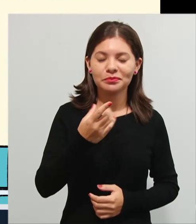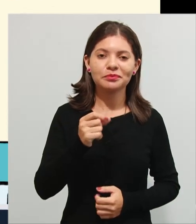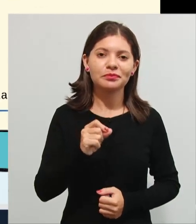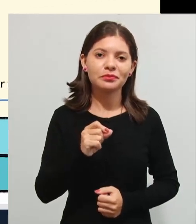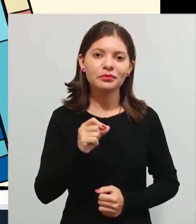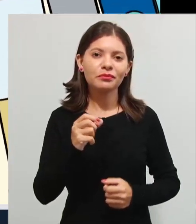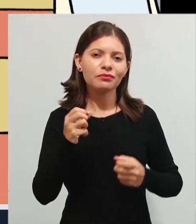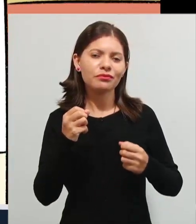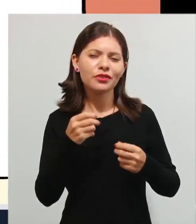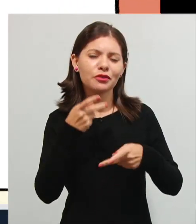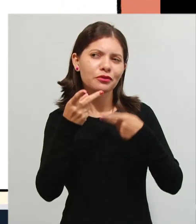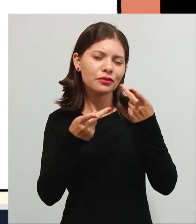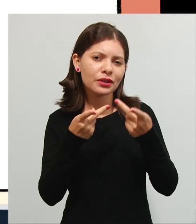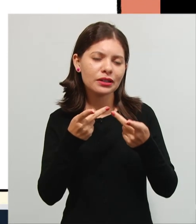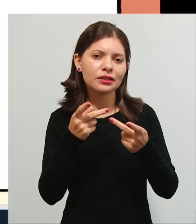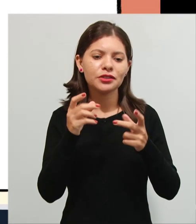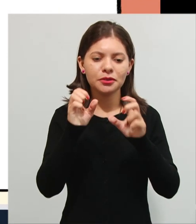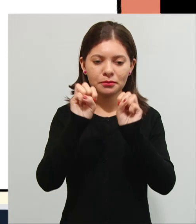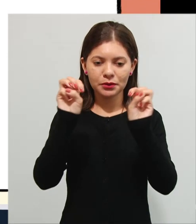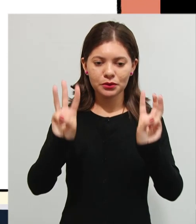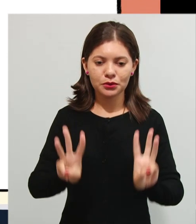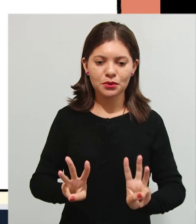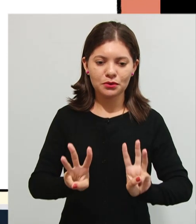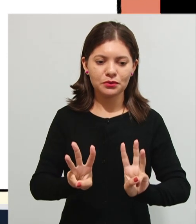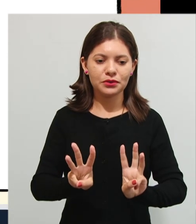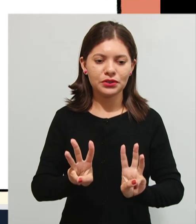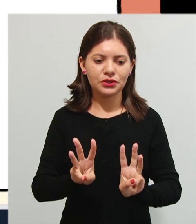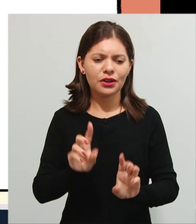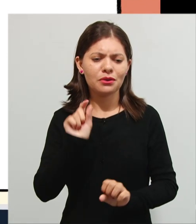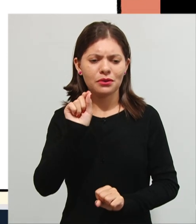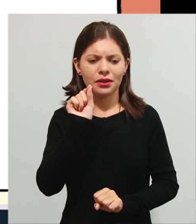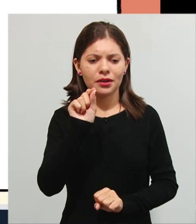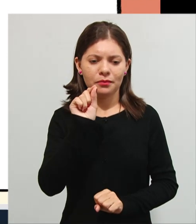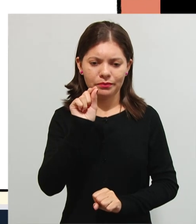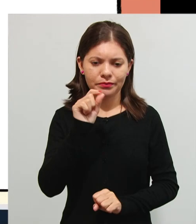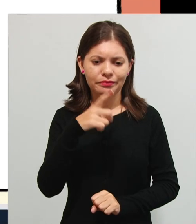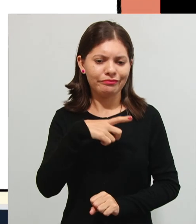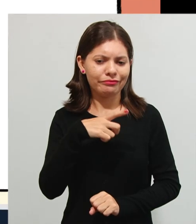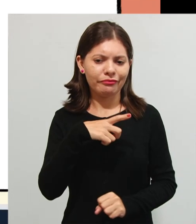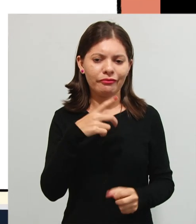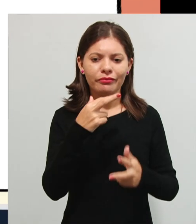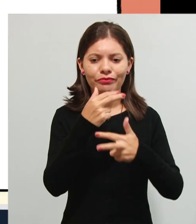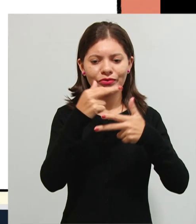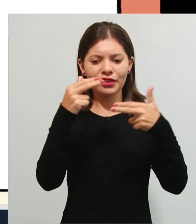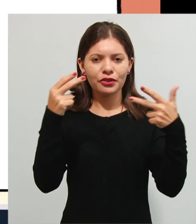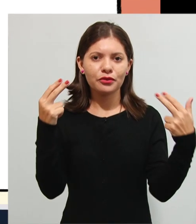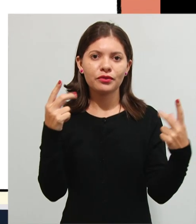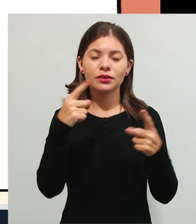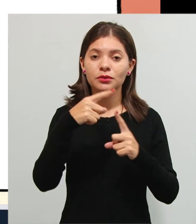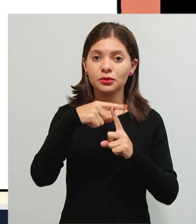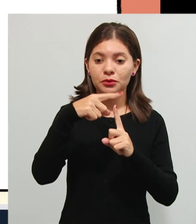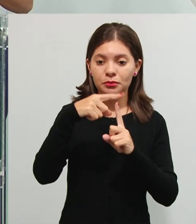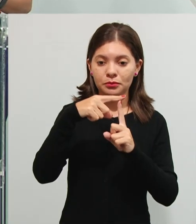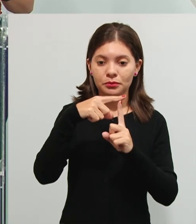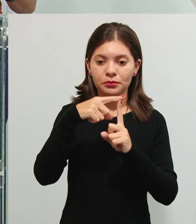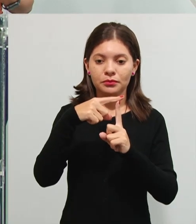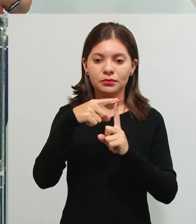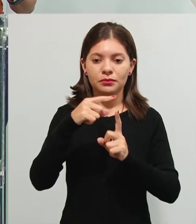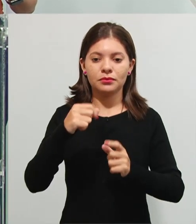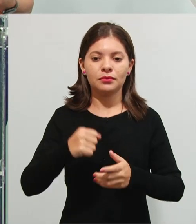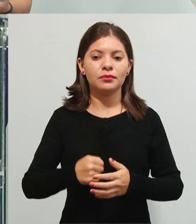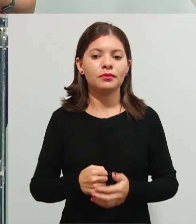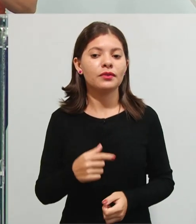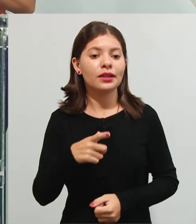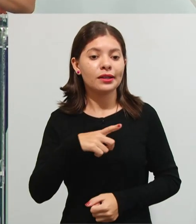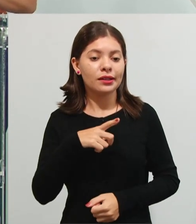Bom, quando a gente fala de software de produtividade, a gente vai ver que nós podemos ter diversos tipos